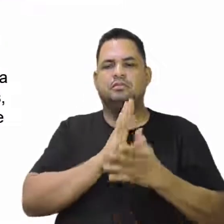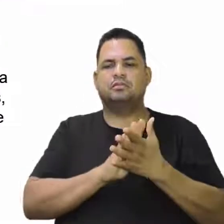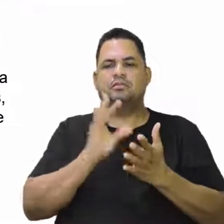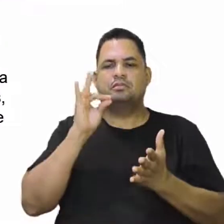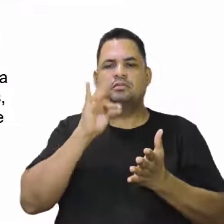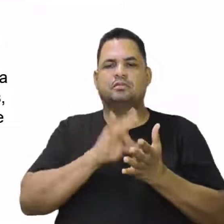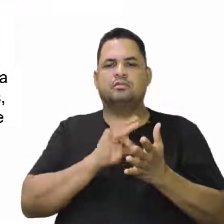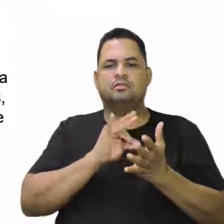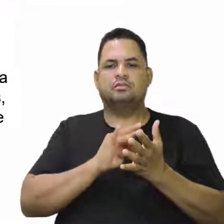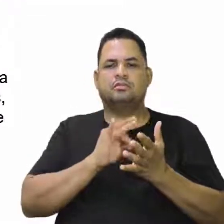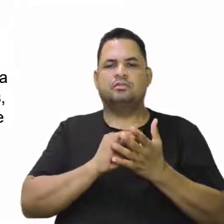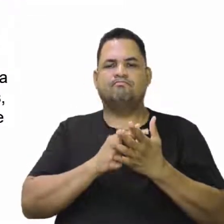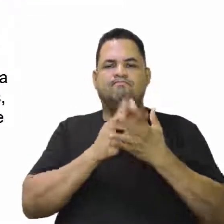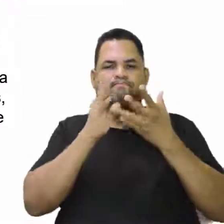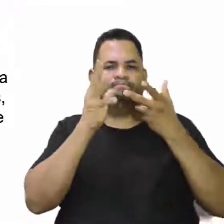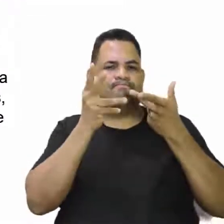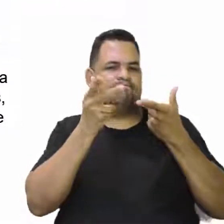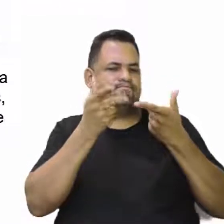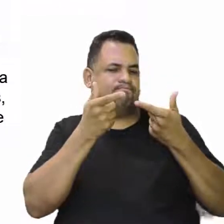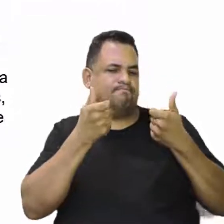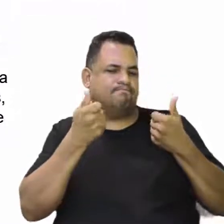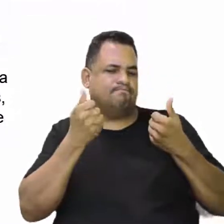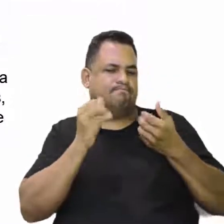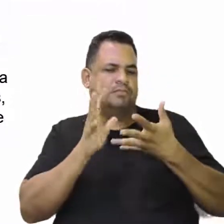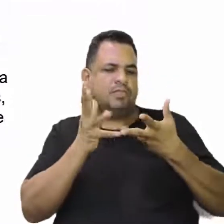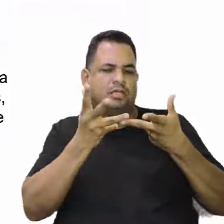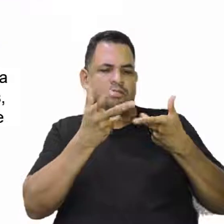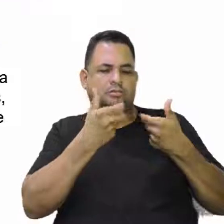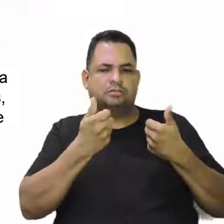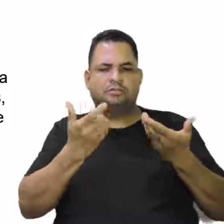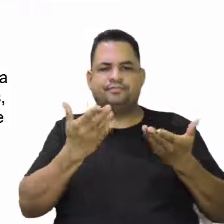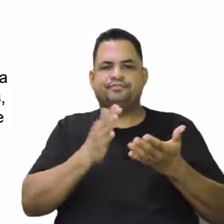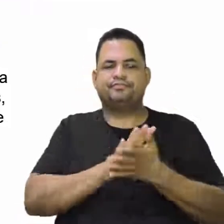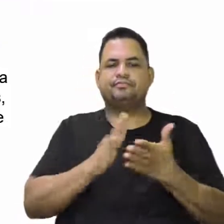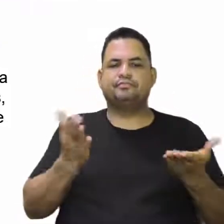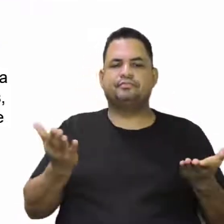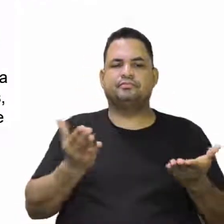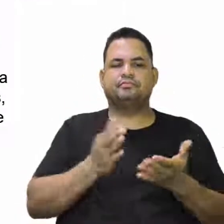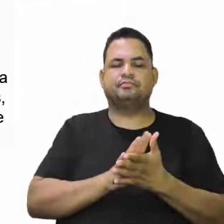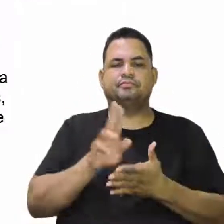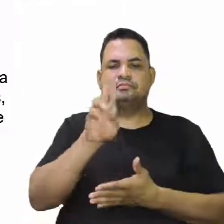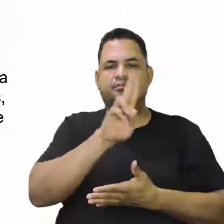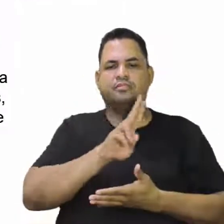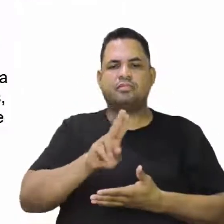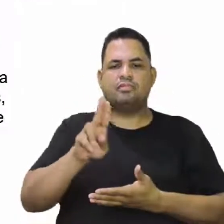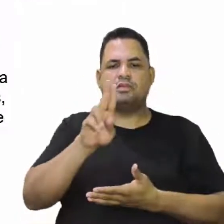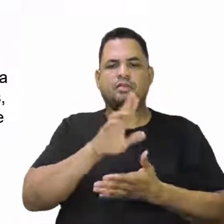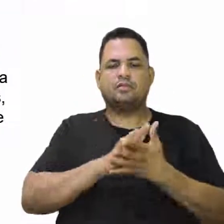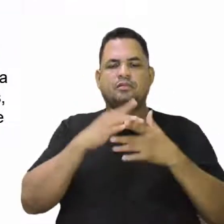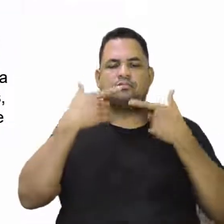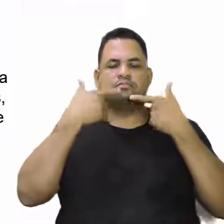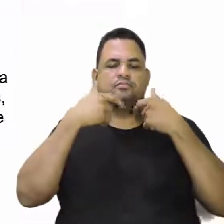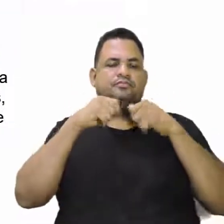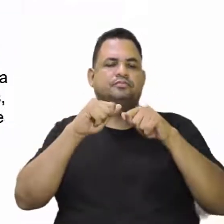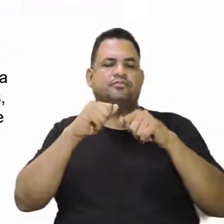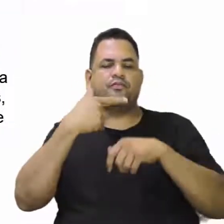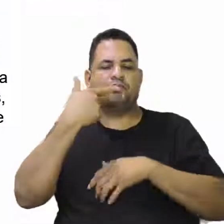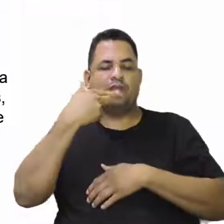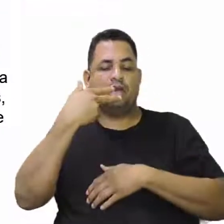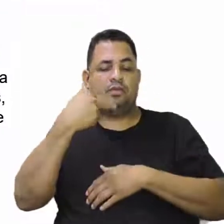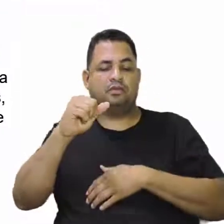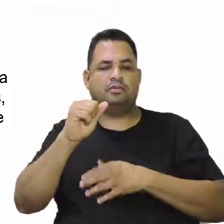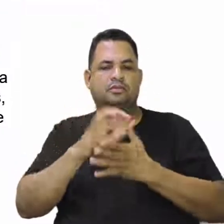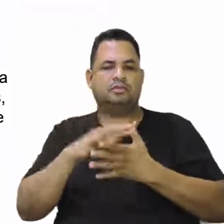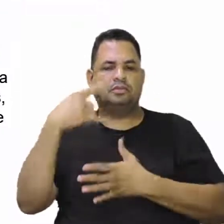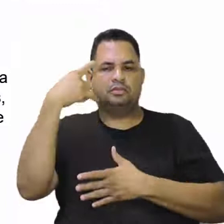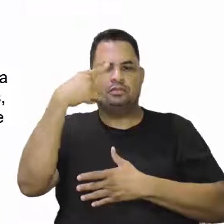realismo fantástico, realismo maravilhoso. E ele é utilizado na língua espanhola. Na verdade,